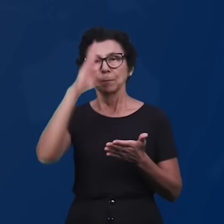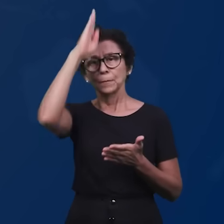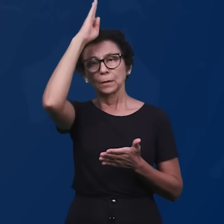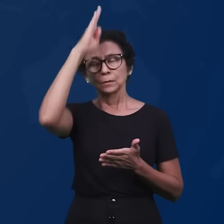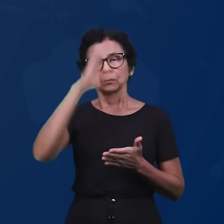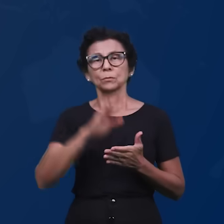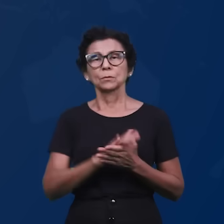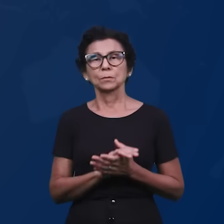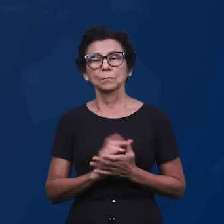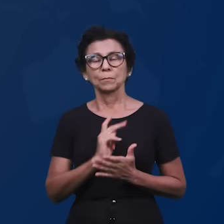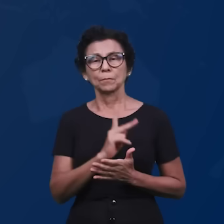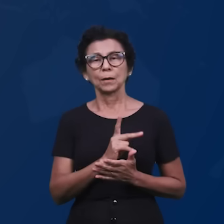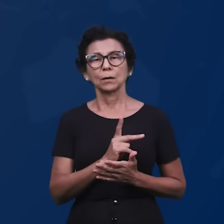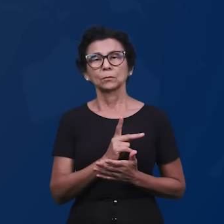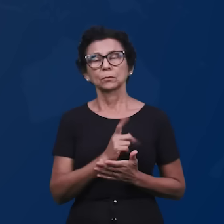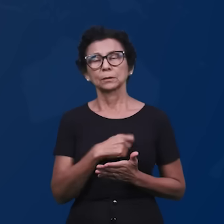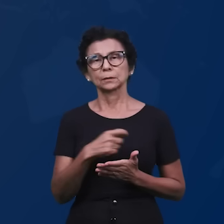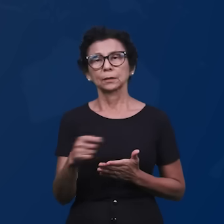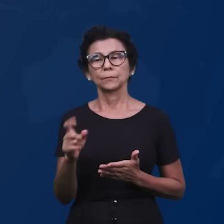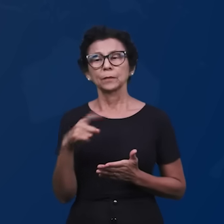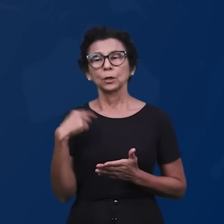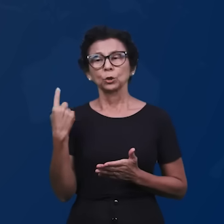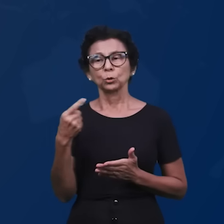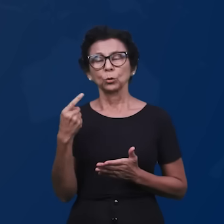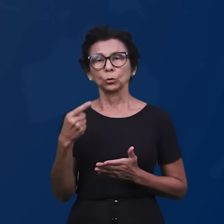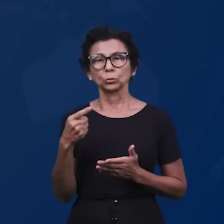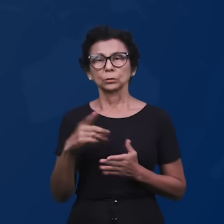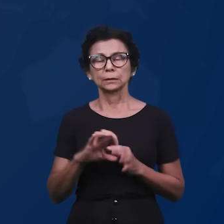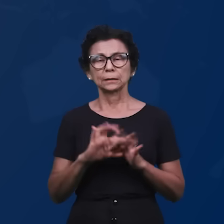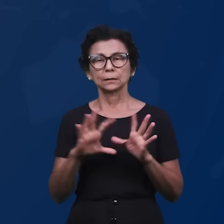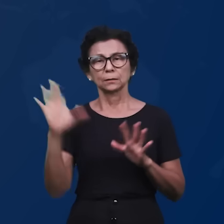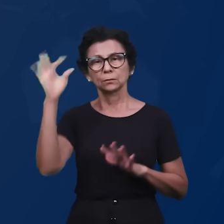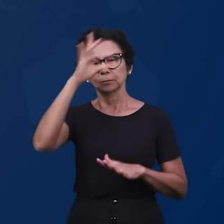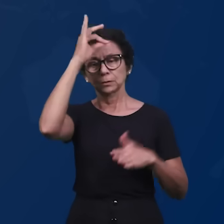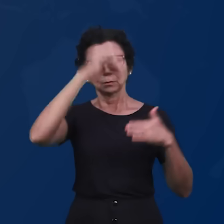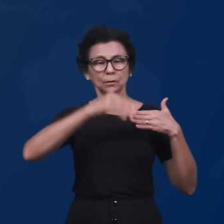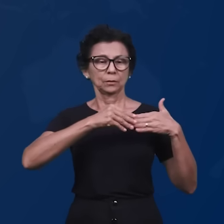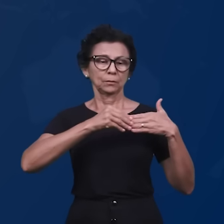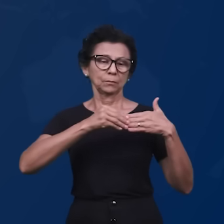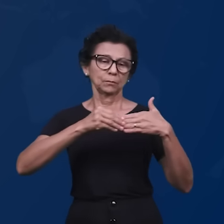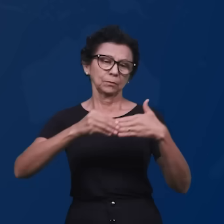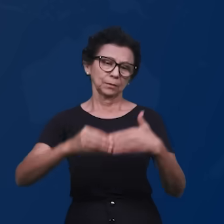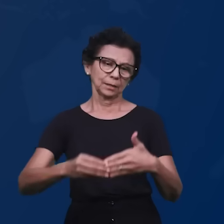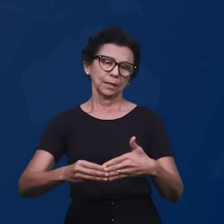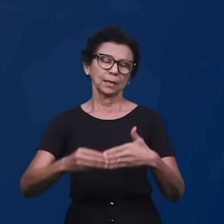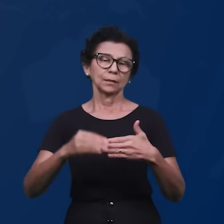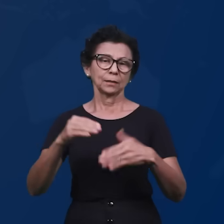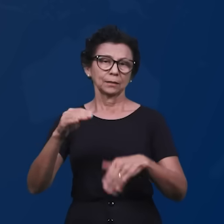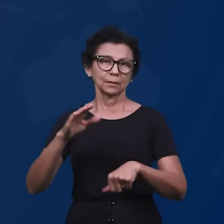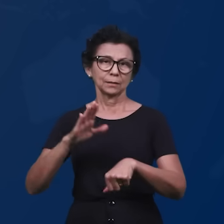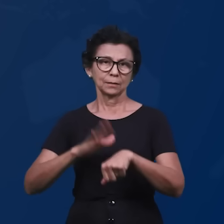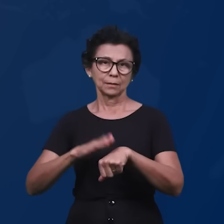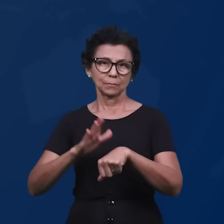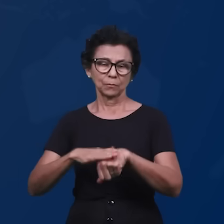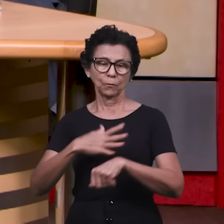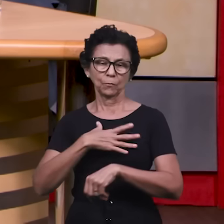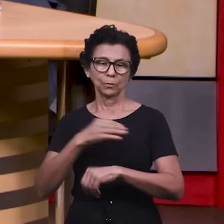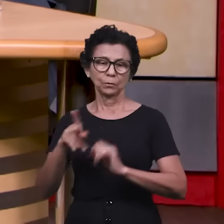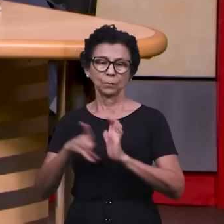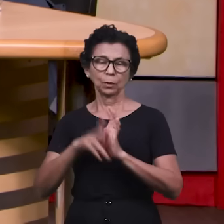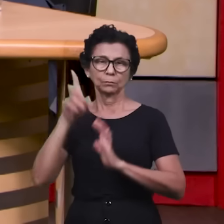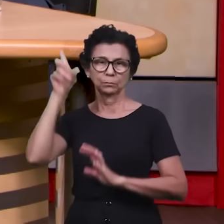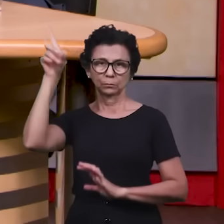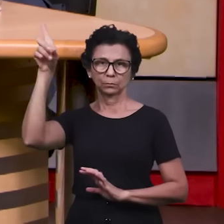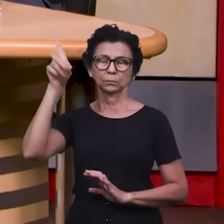escreve assim, porque todos os que são guiados pelo Espírito de Deus, esses são filhos de Deus. E o pastor tem que ter